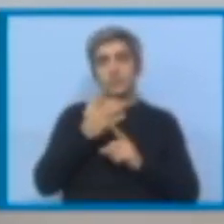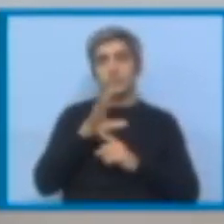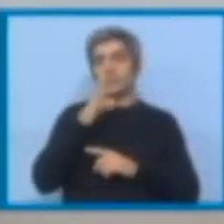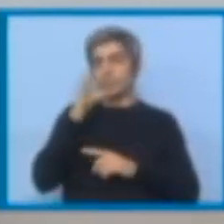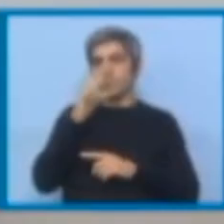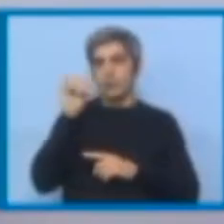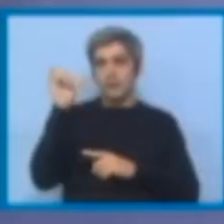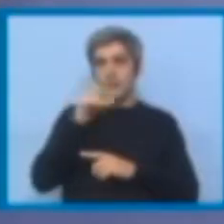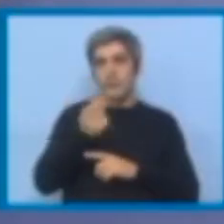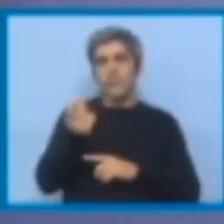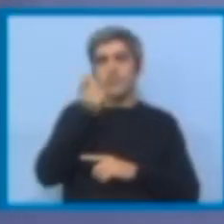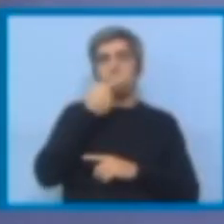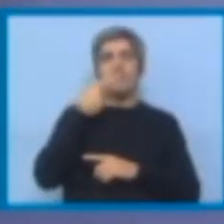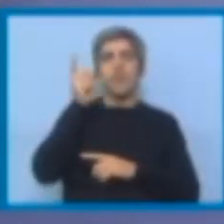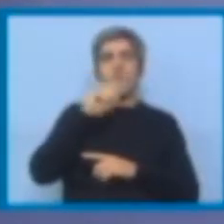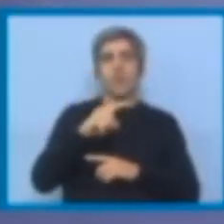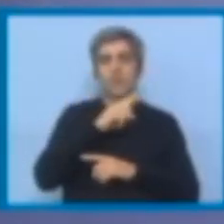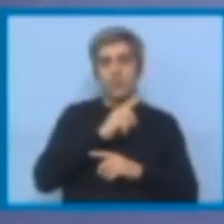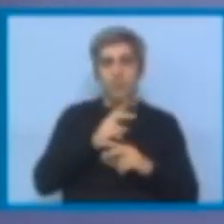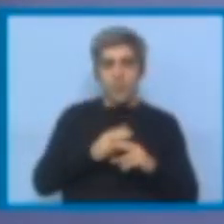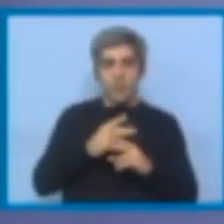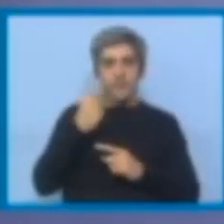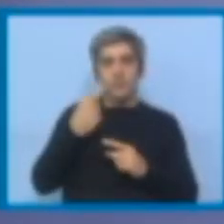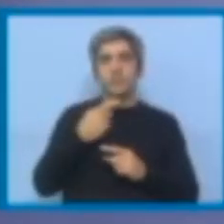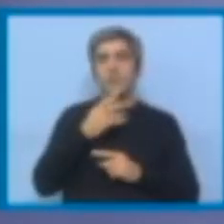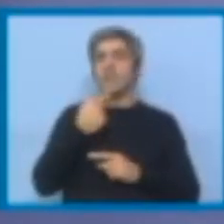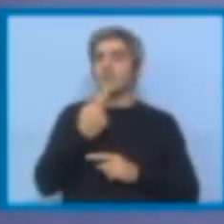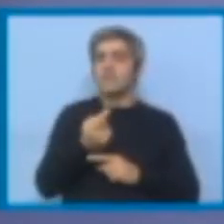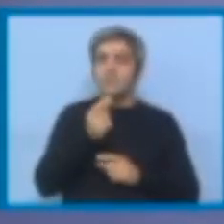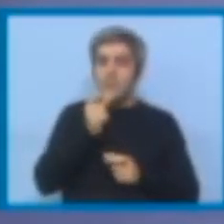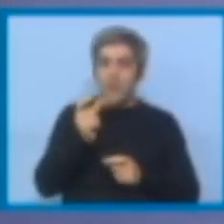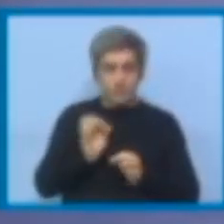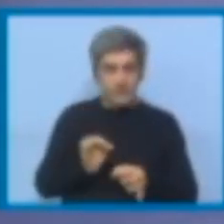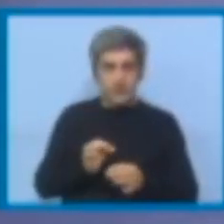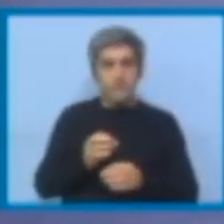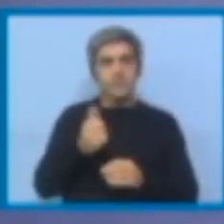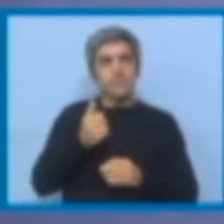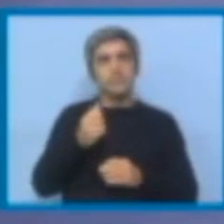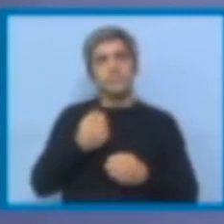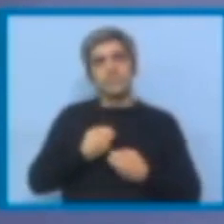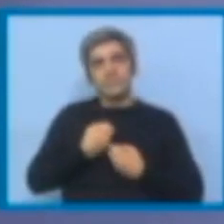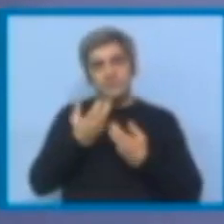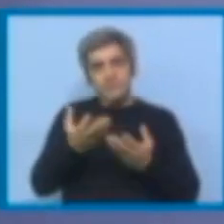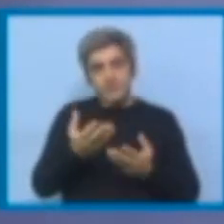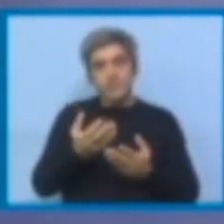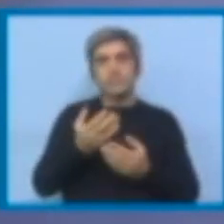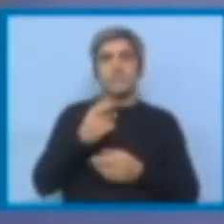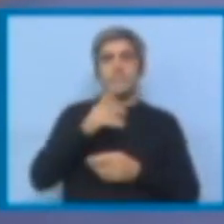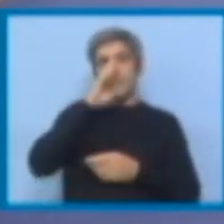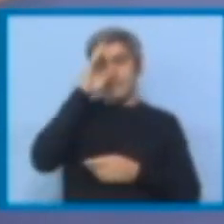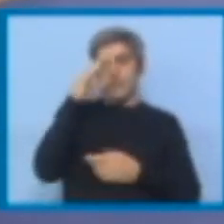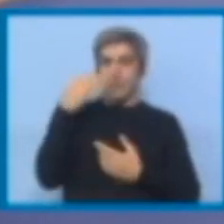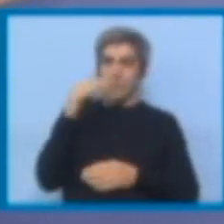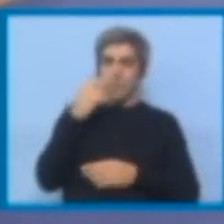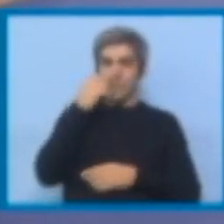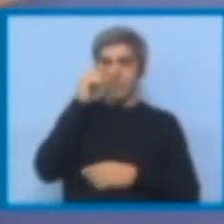avião de regresso a Roma, dizer, não é preciso dizer as palavras, às vezes diretamente, porque o que importa é a mensagem que levamos, e o Papa, nesse aspecto, tem